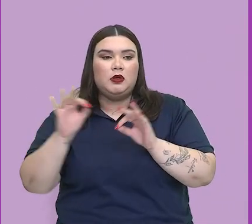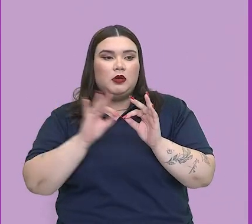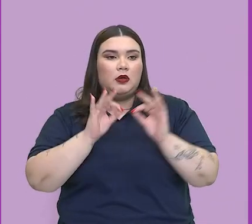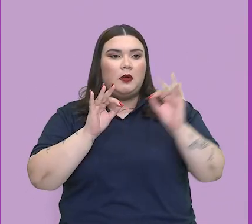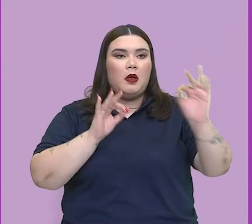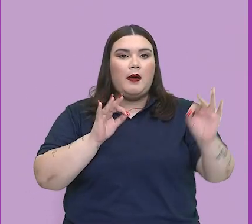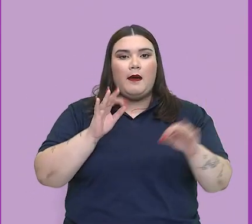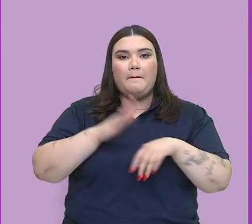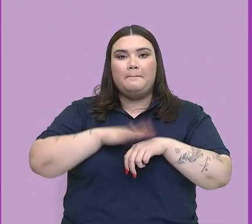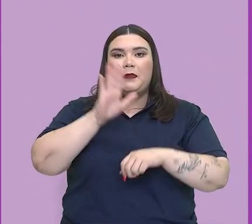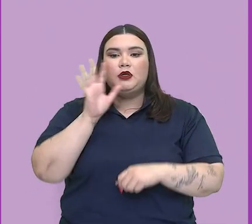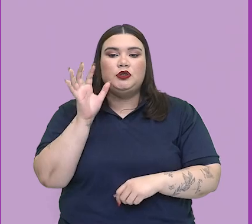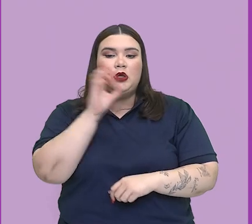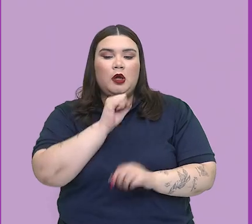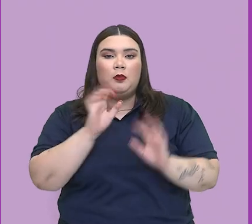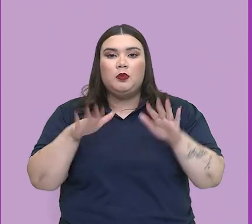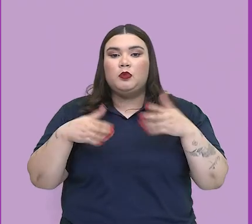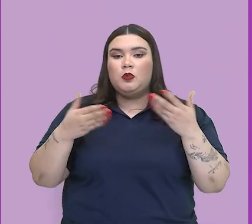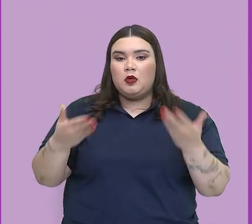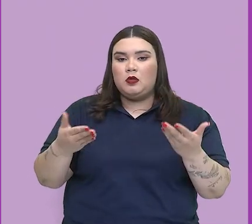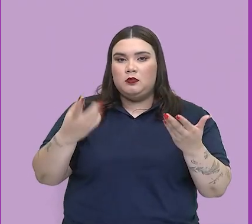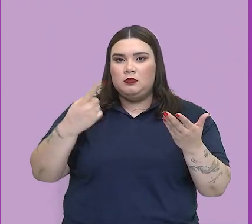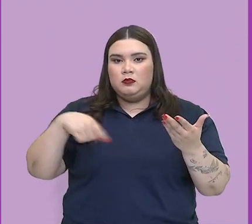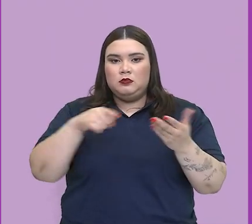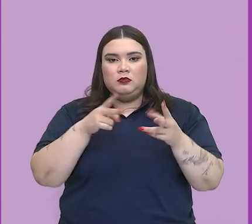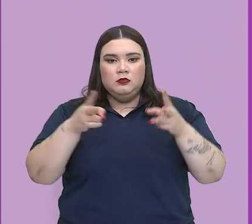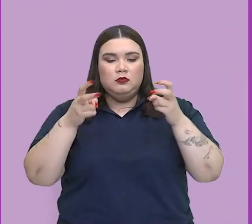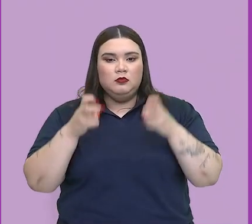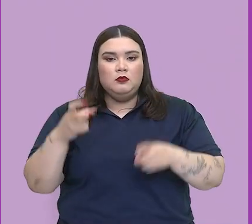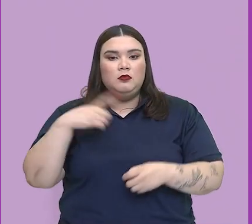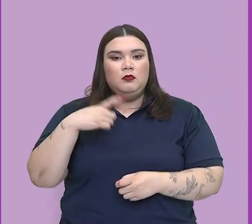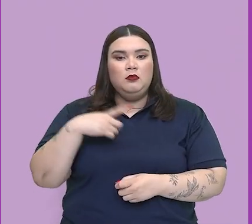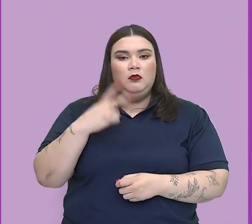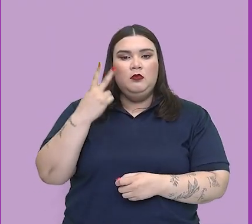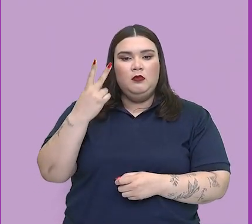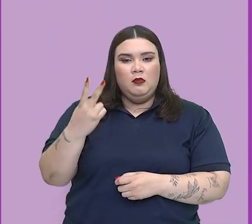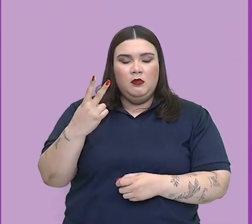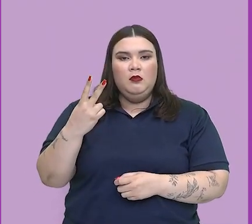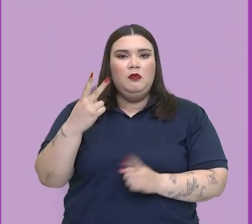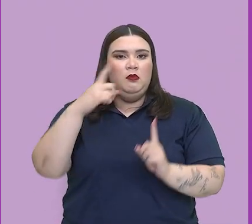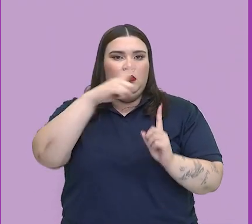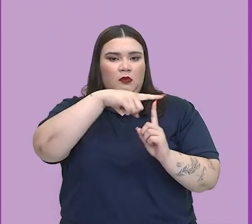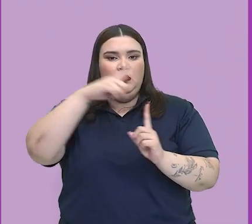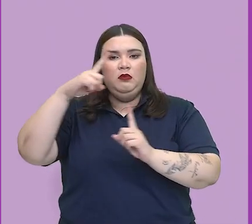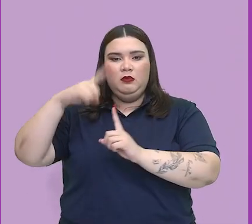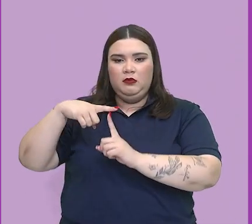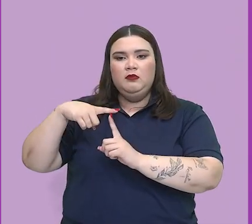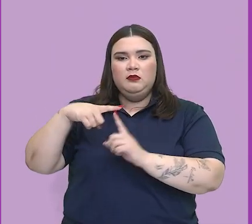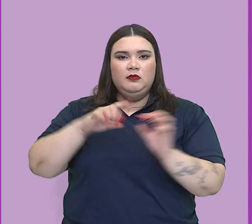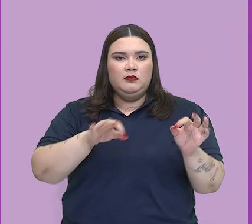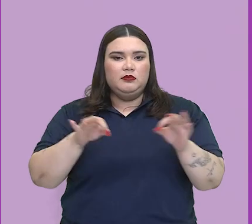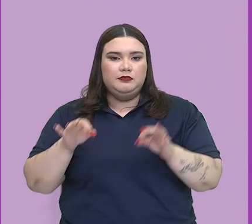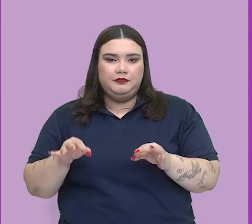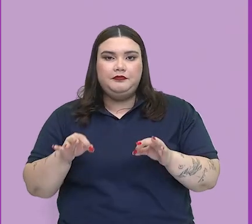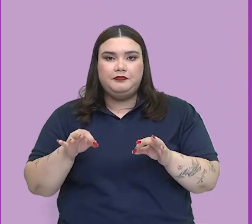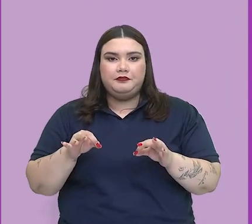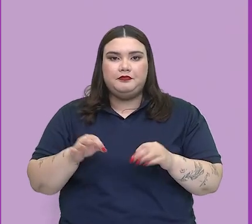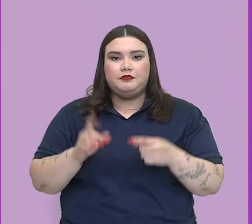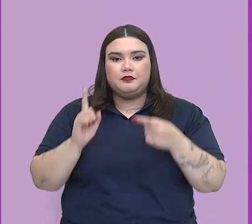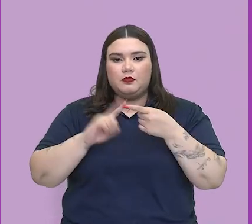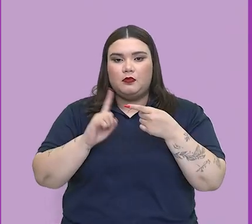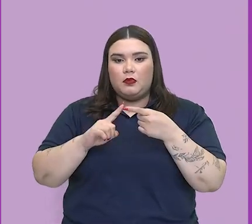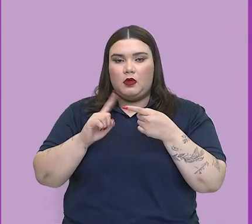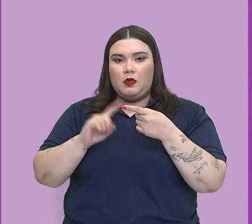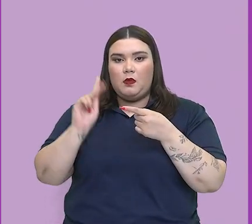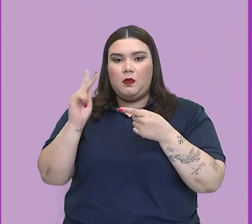2 unidades de medida ali. Eu tenho o hectômetro, né? E o quilômetro. Os